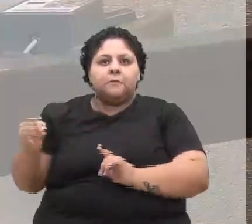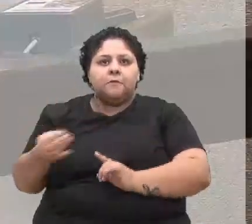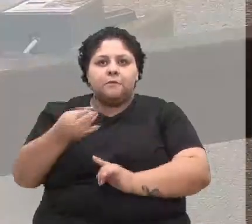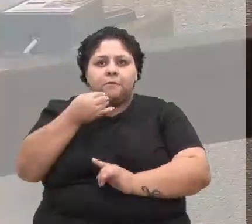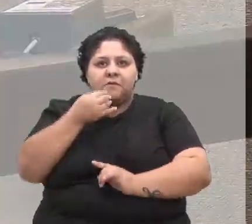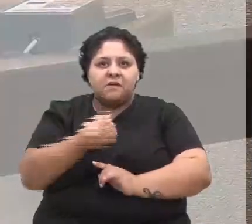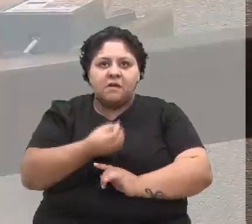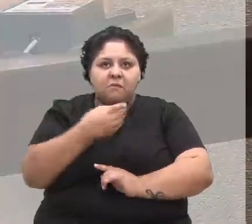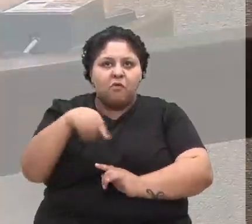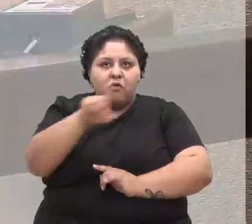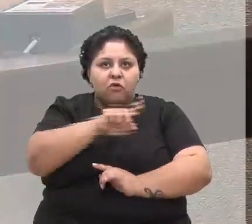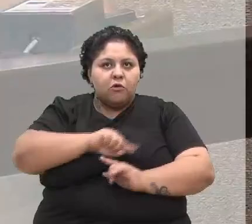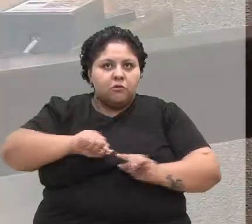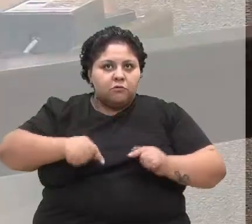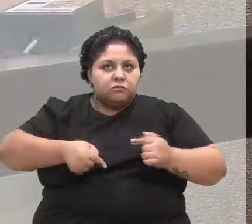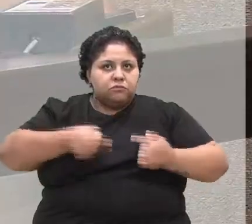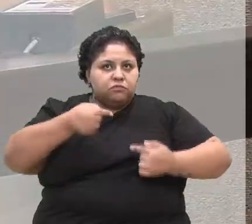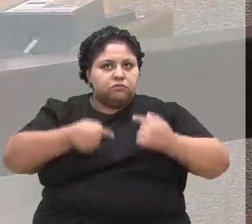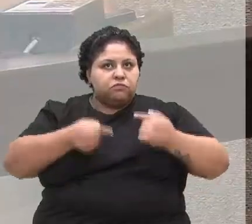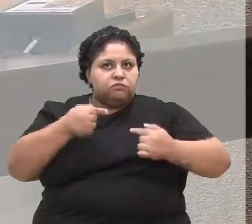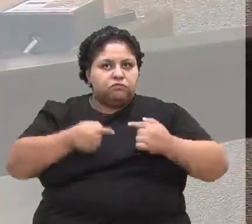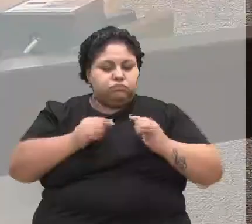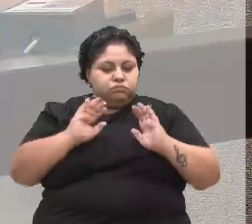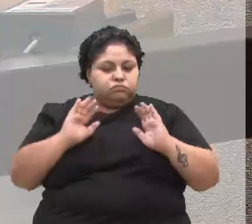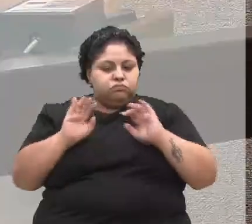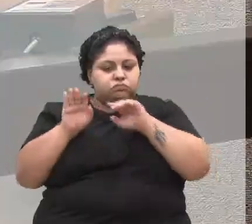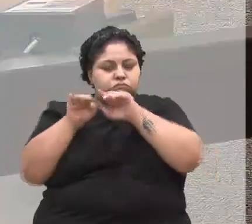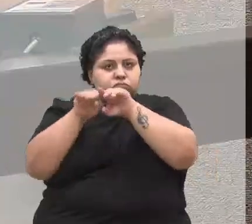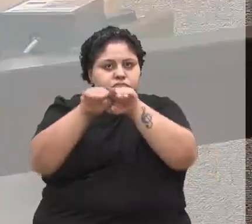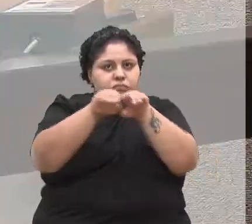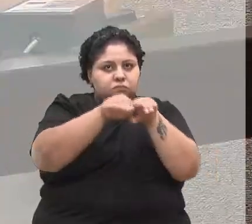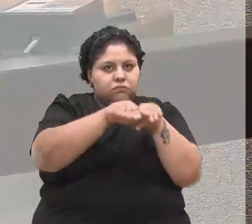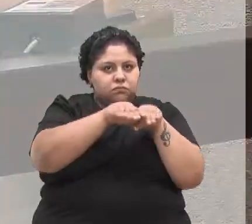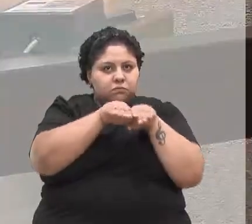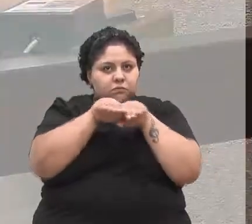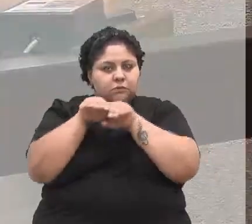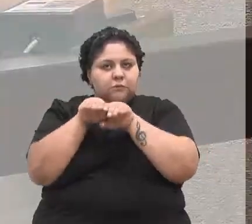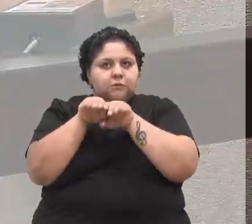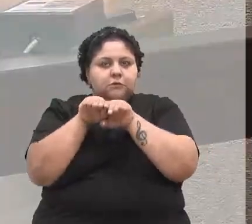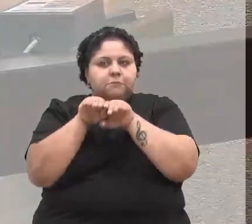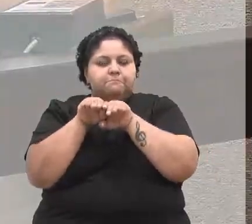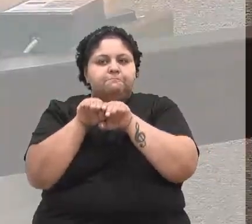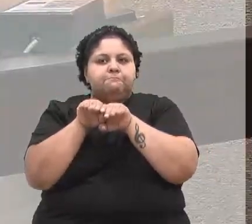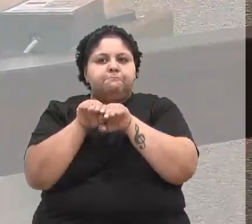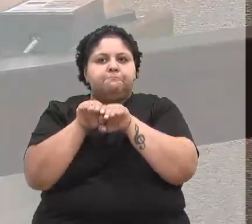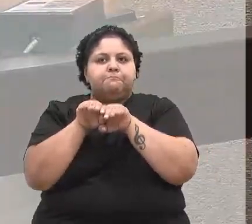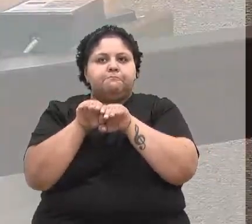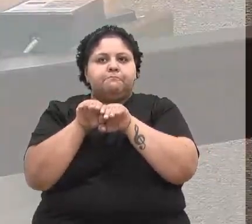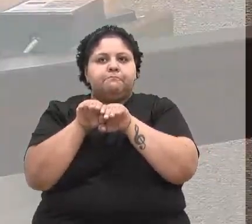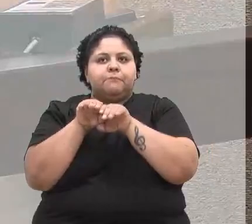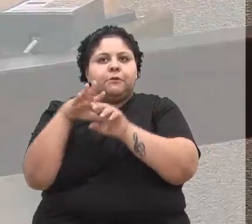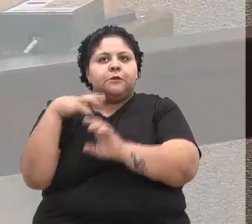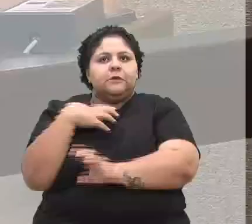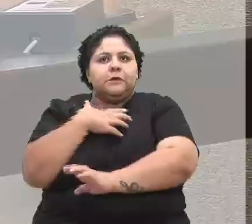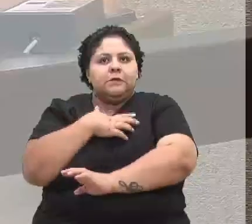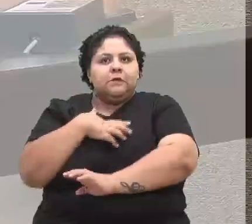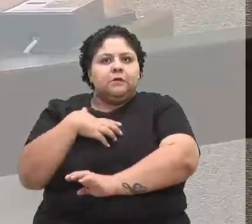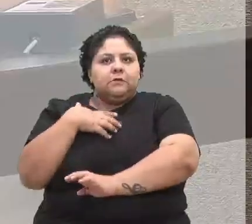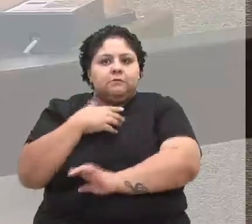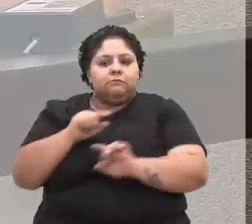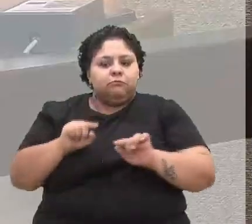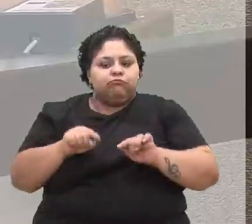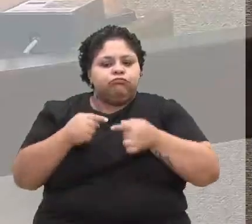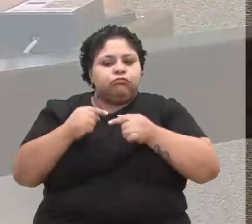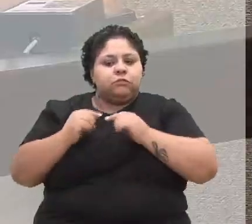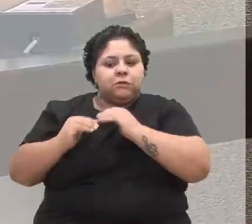gente discutir, vereadora Rose, neste tom, nessa altura, numa forma de uma crítica